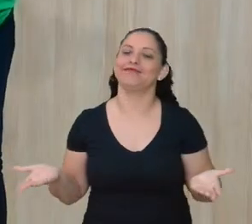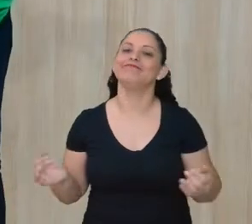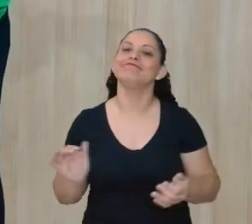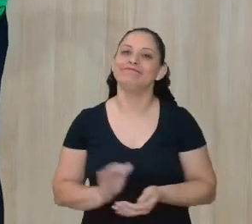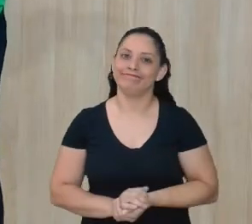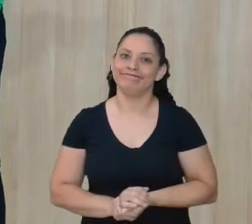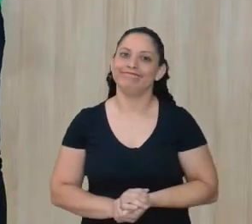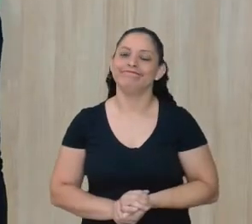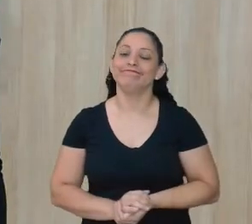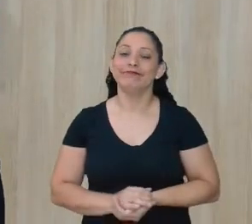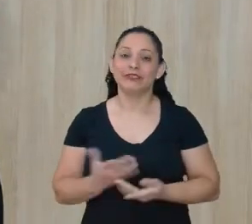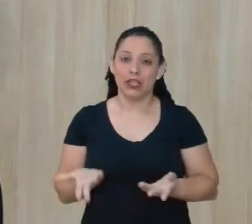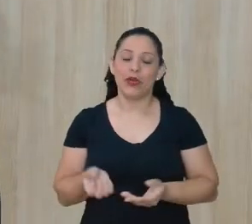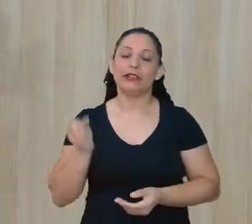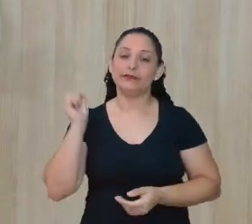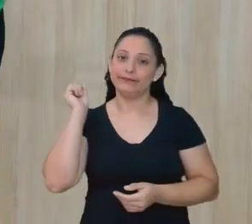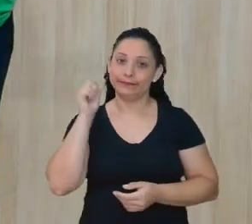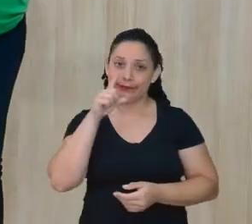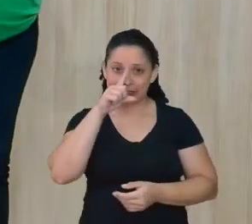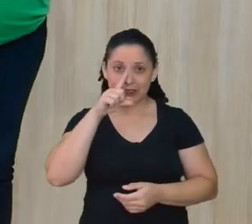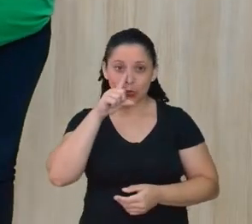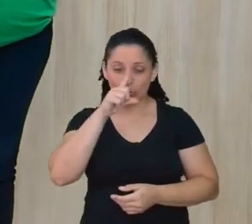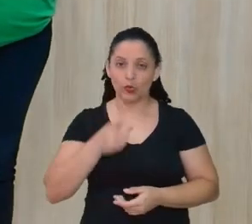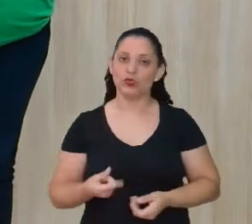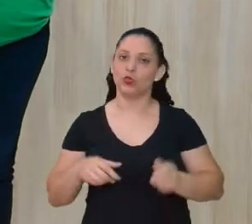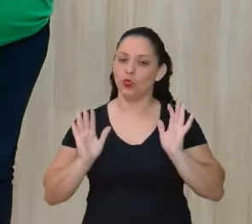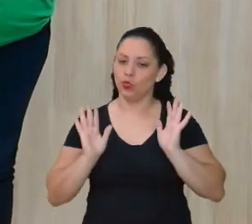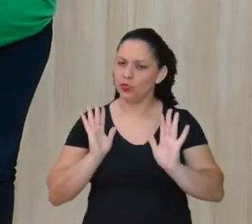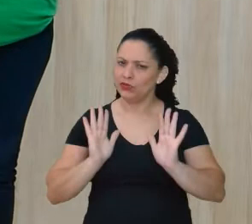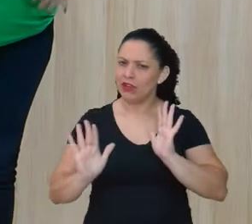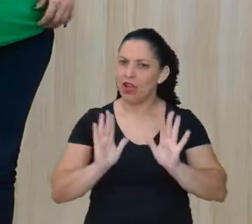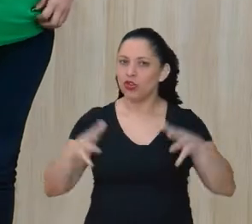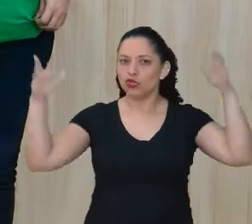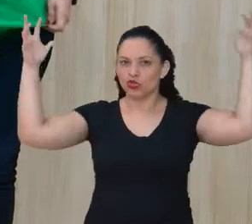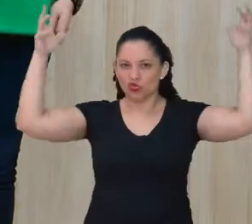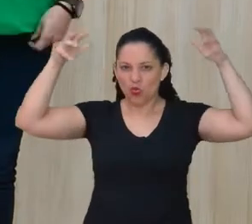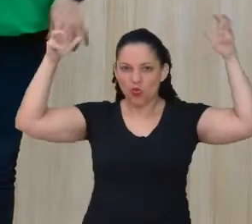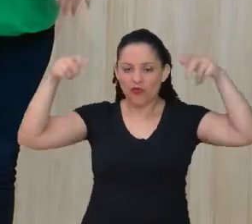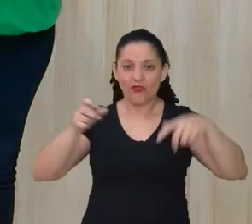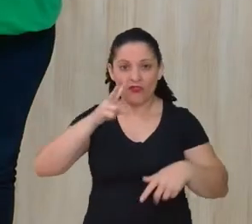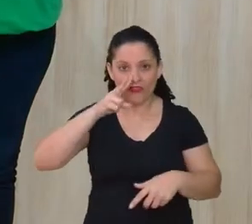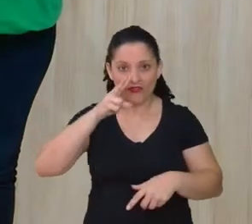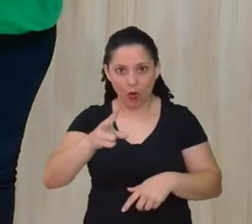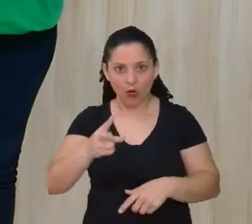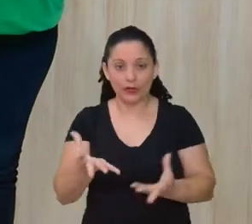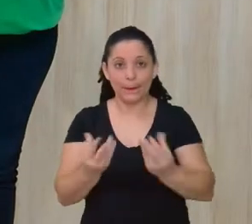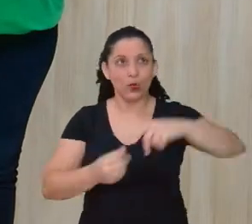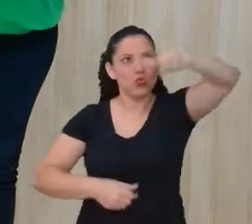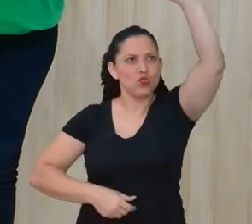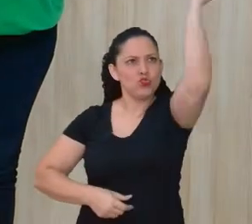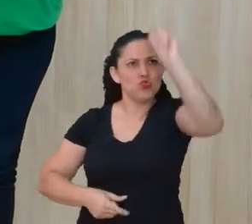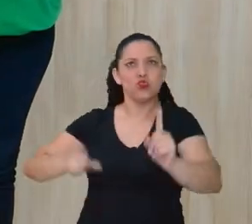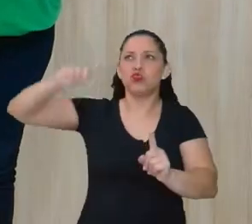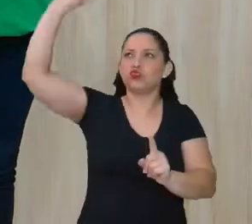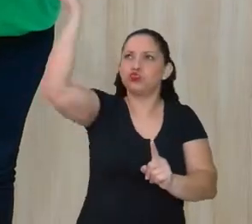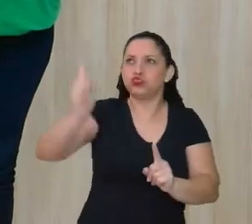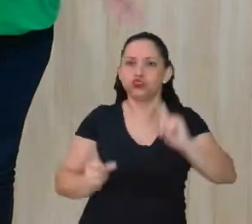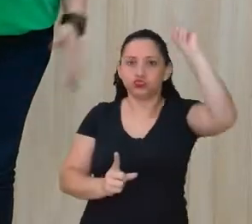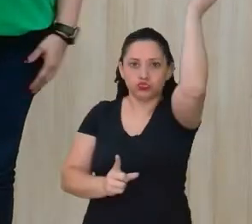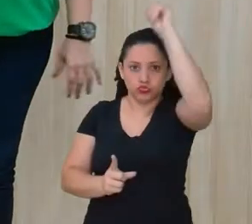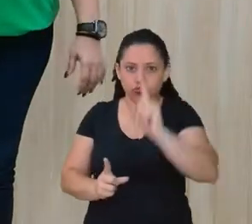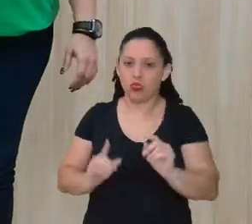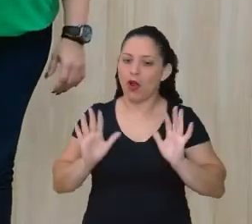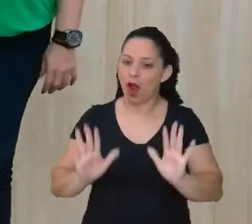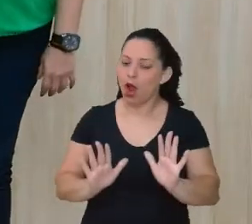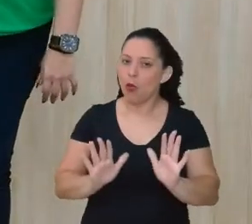vem pra gente. Então, se abriguem, né? No caso de uma chuva muito forte, que esteja, né, com raios e tudo